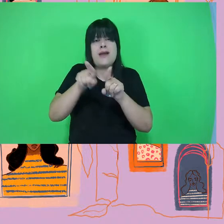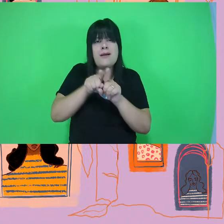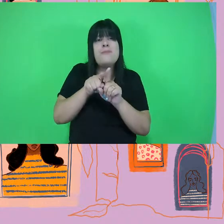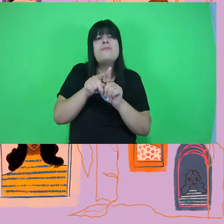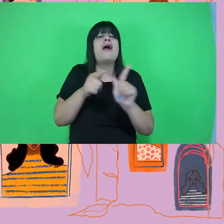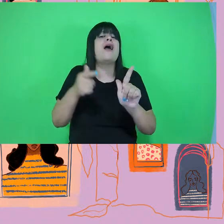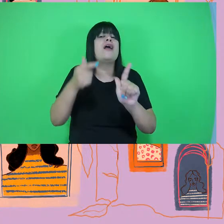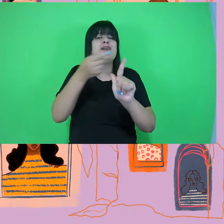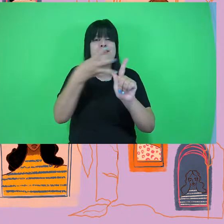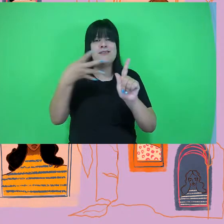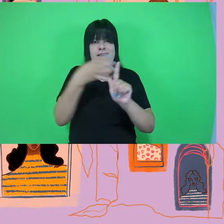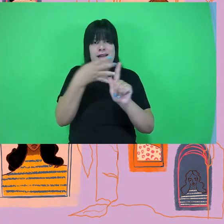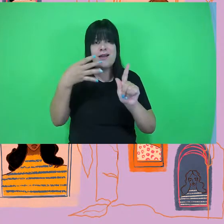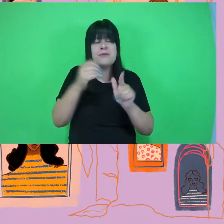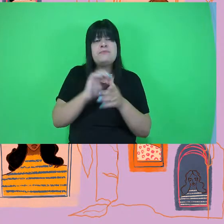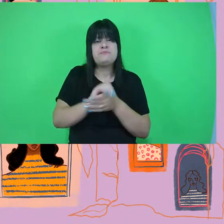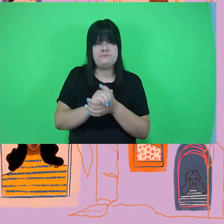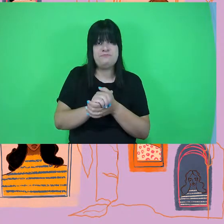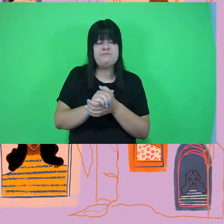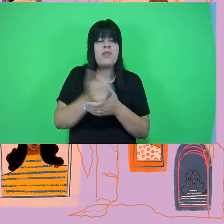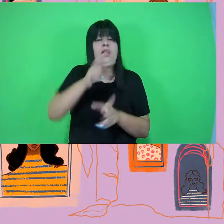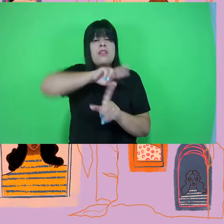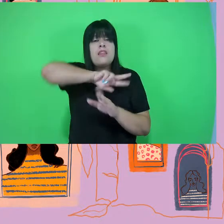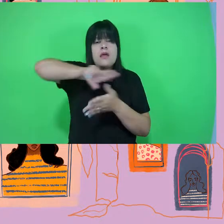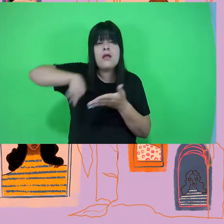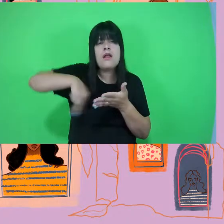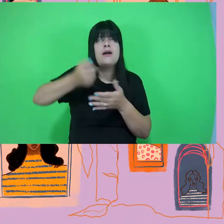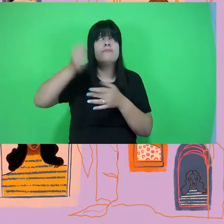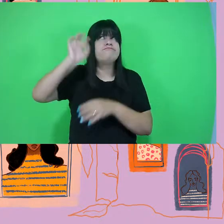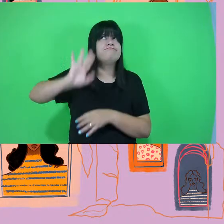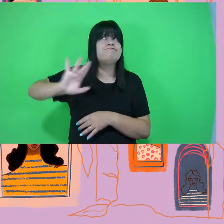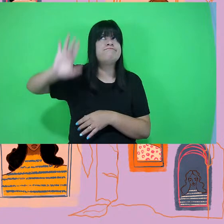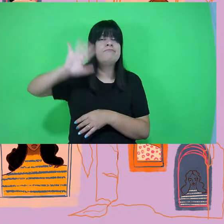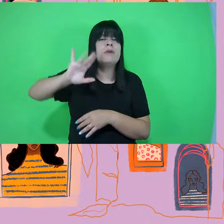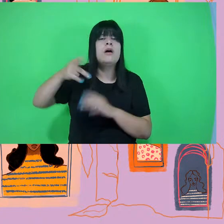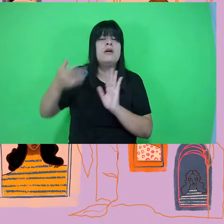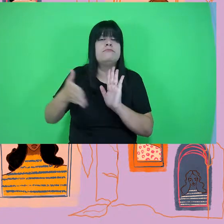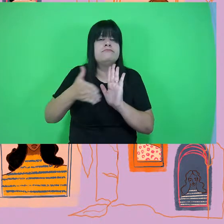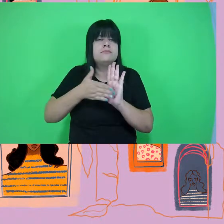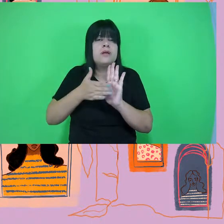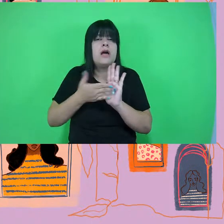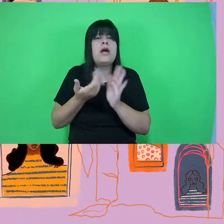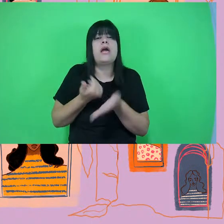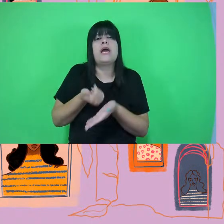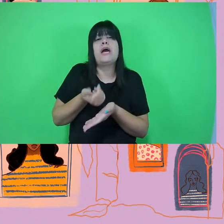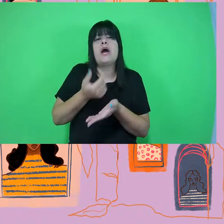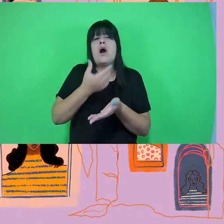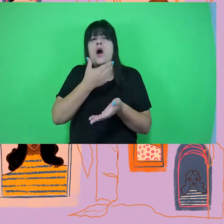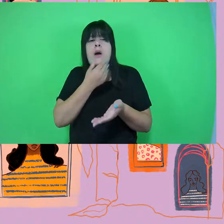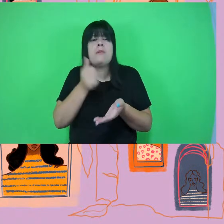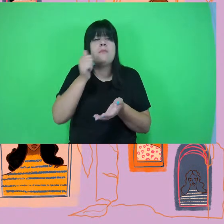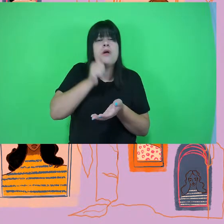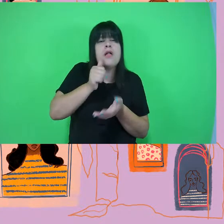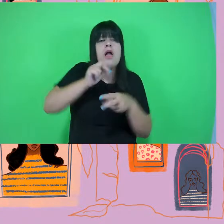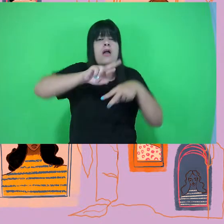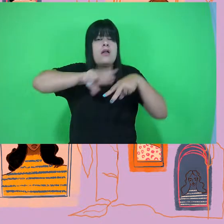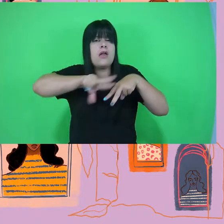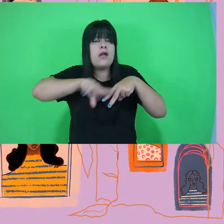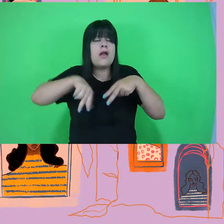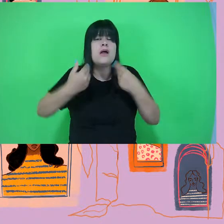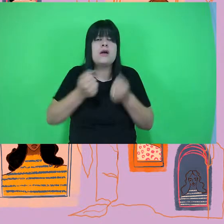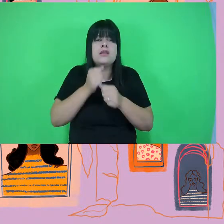LGBTQIA+. Trata-se de diversas reflexões que põem em xeque o sistema sexo-gênero, do qual partilhamos